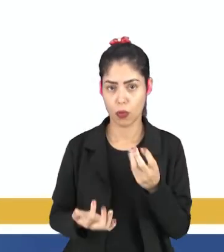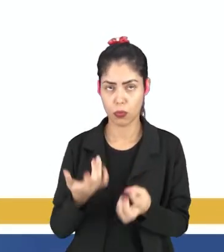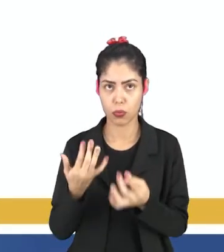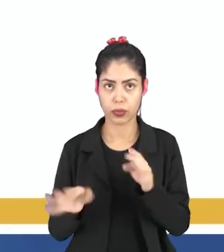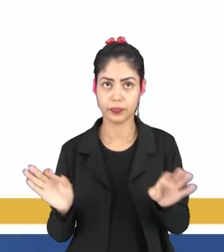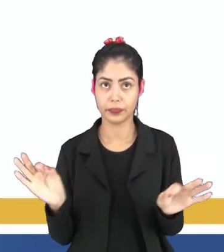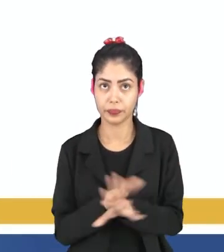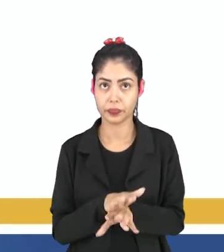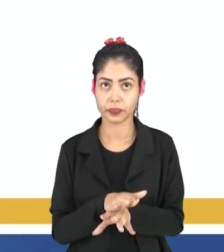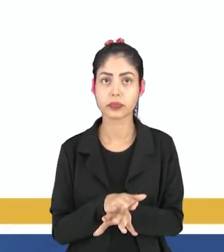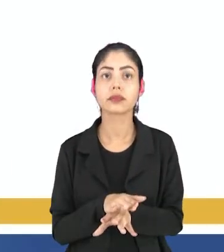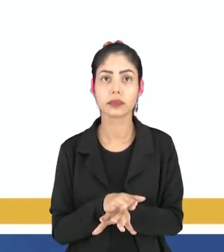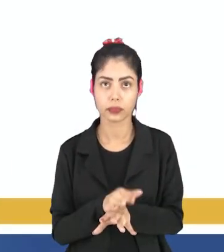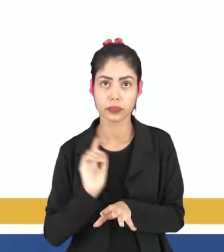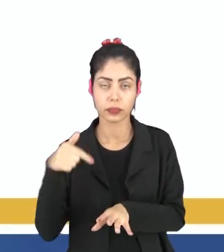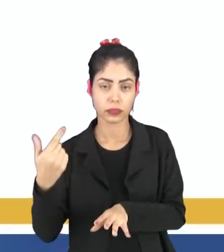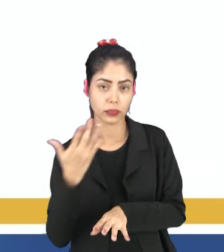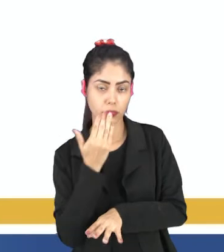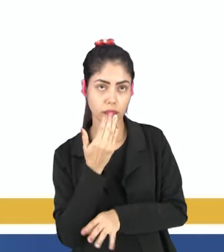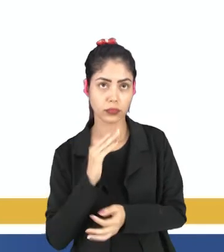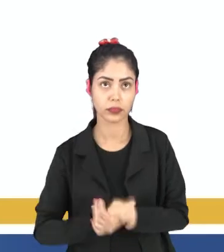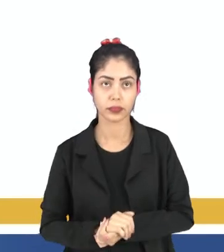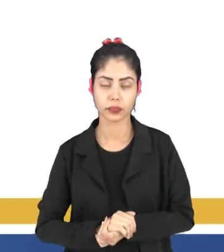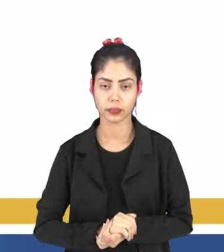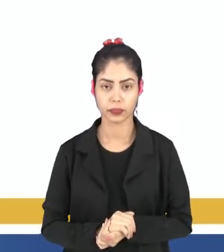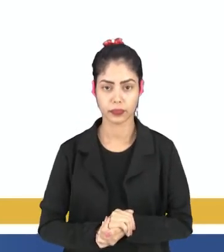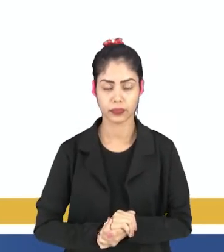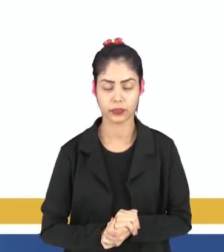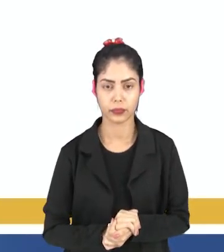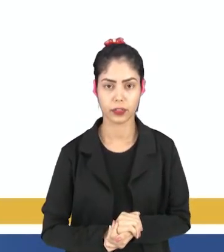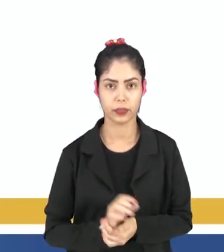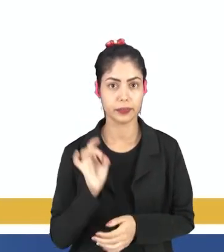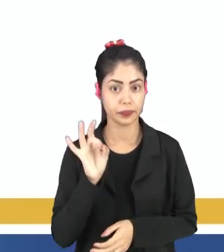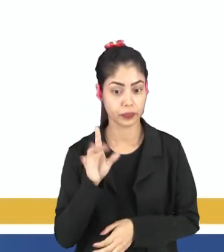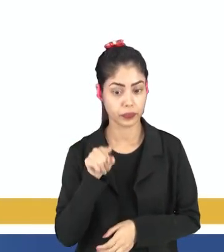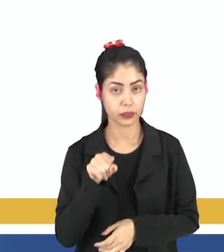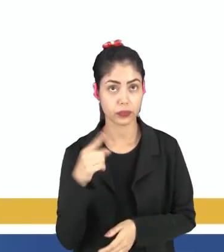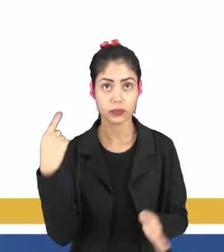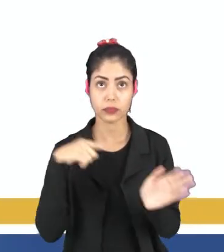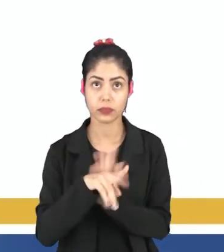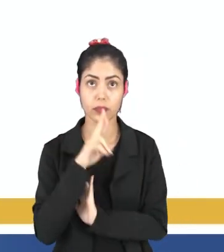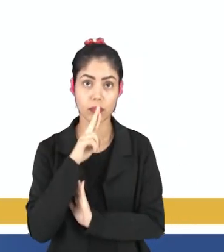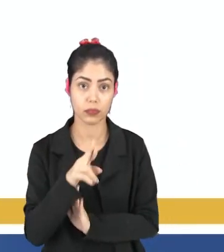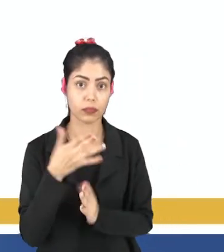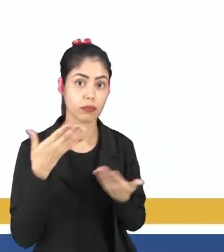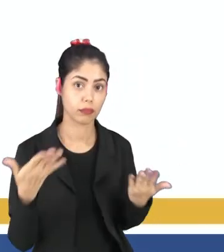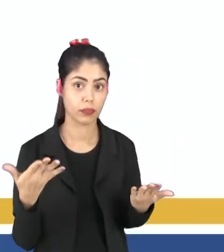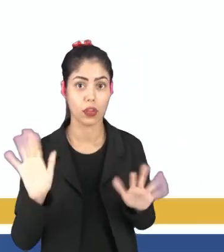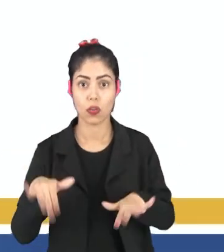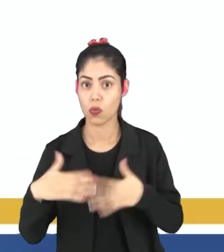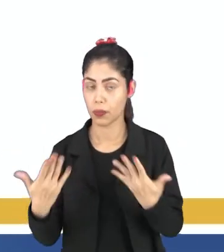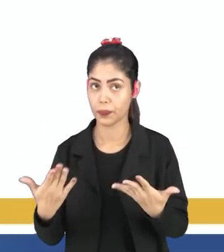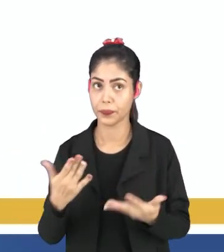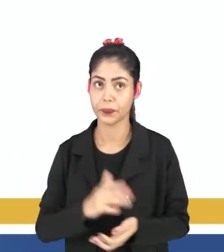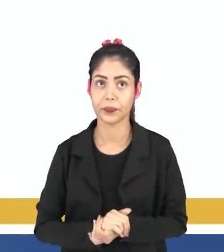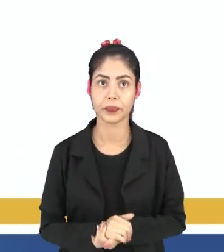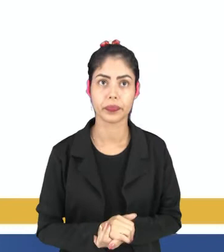fervura mata os micro-organismos contidos nos alimentos. A questão ali já deu a resposta para você. Que método é